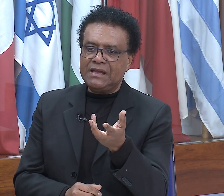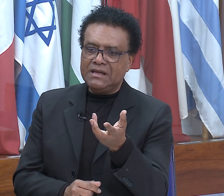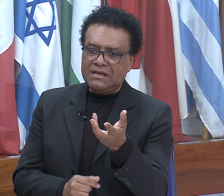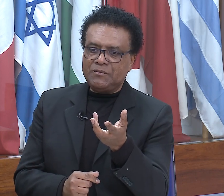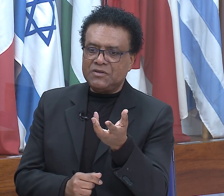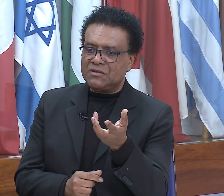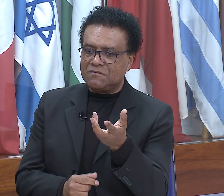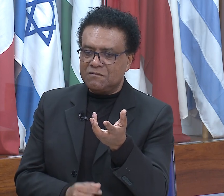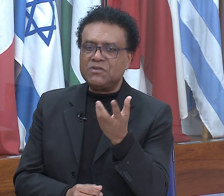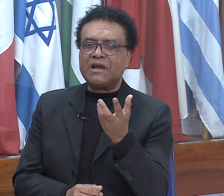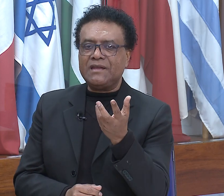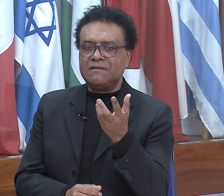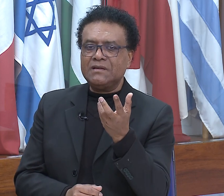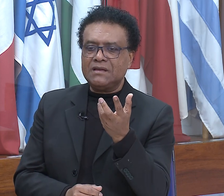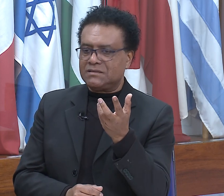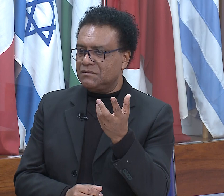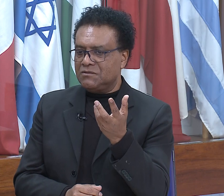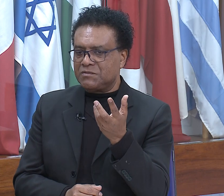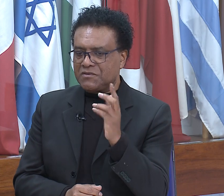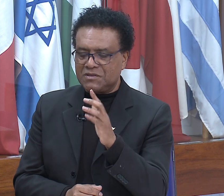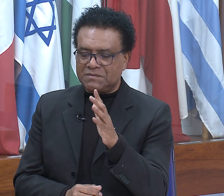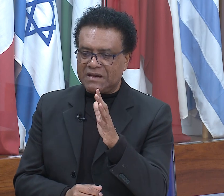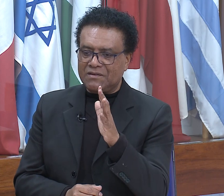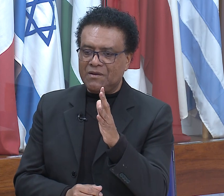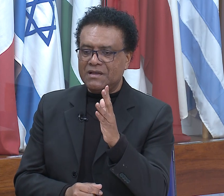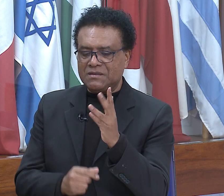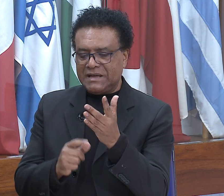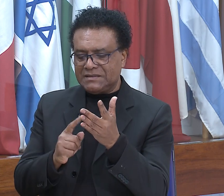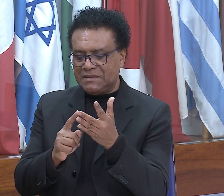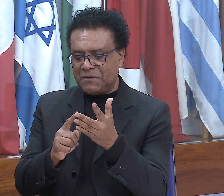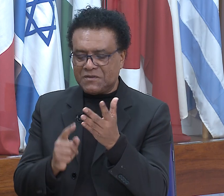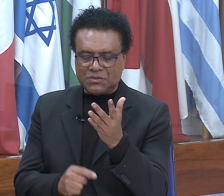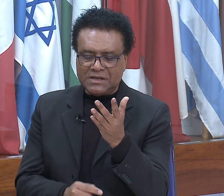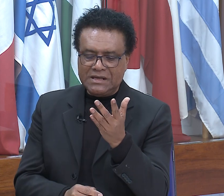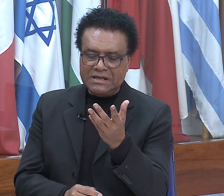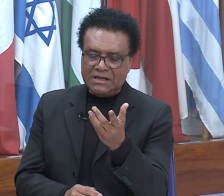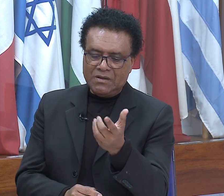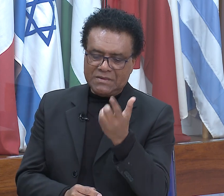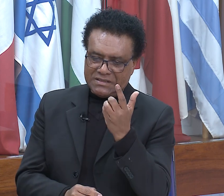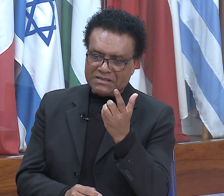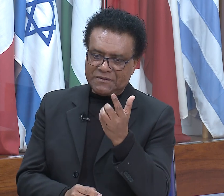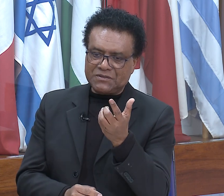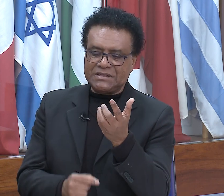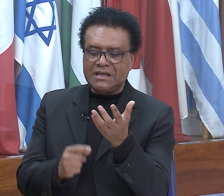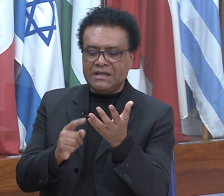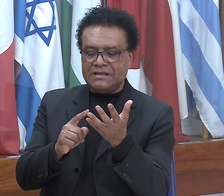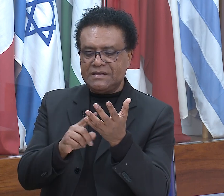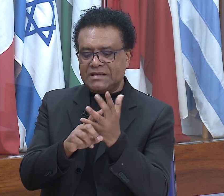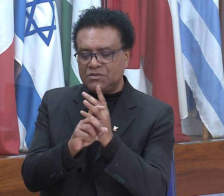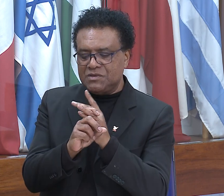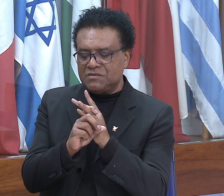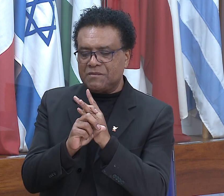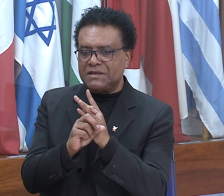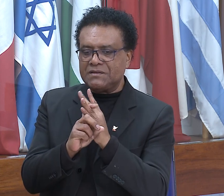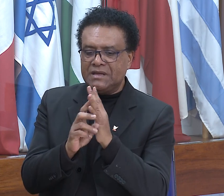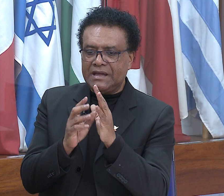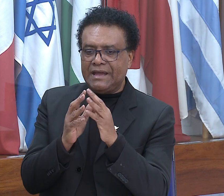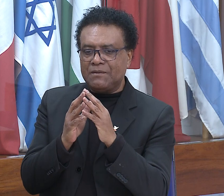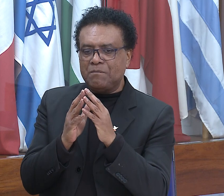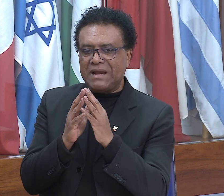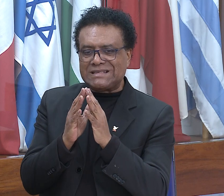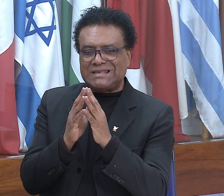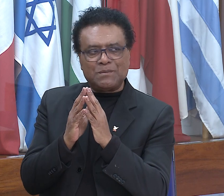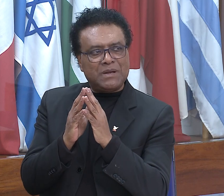e por isso que eu muito carinho são duas profissões maravilhosas e mais de professor Eu amo as três profissões e nas duas no momento